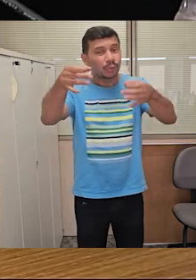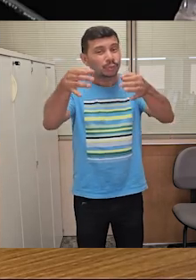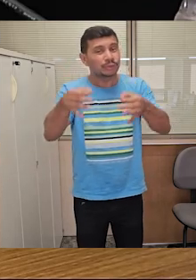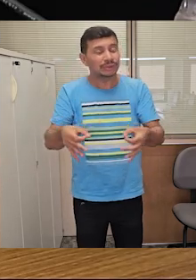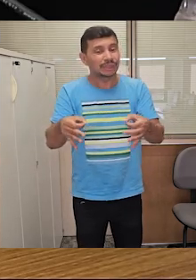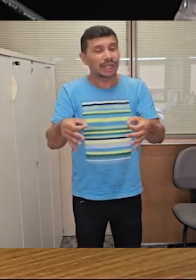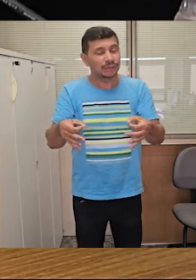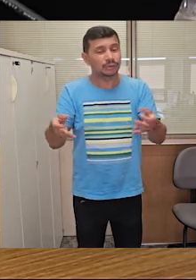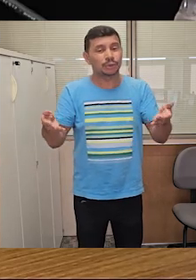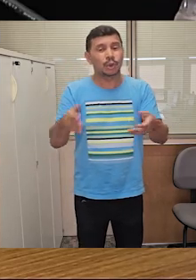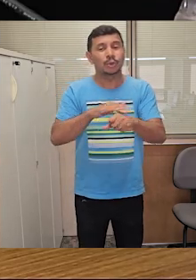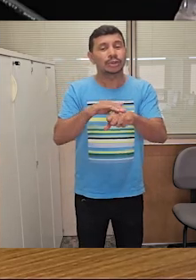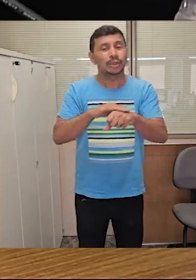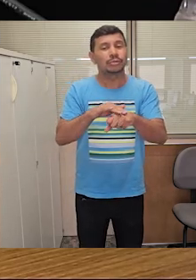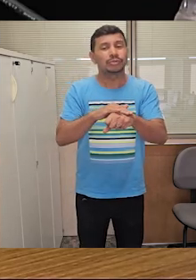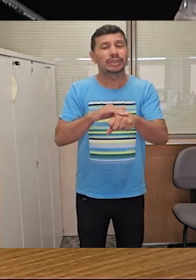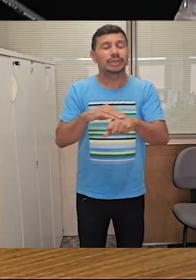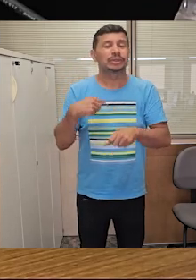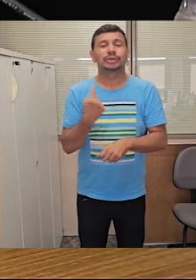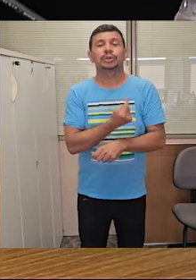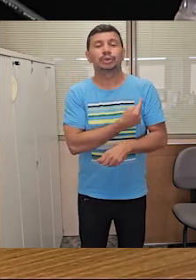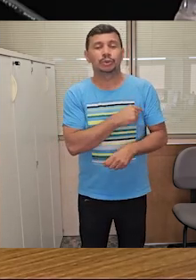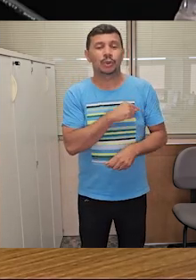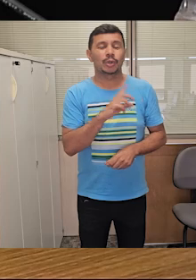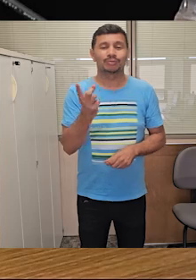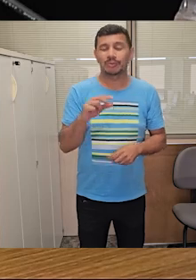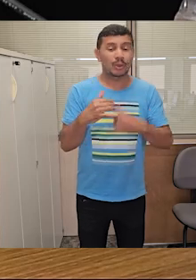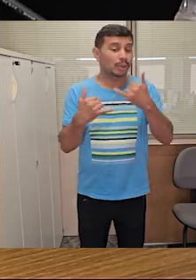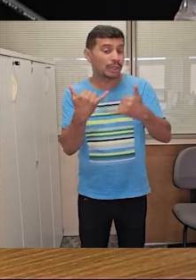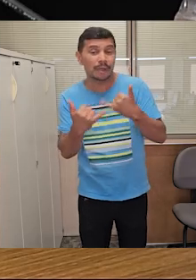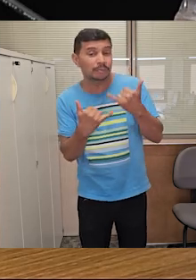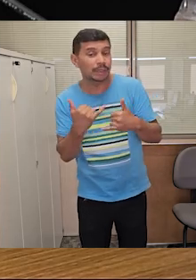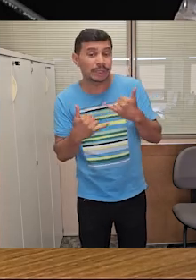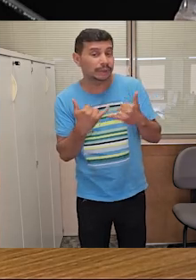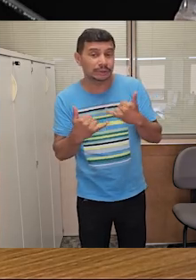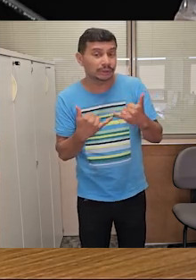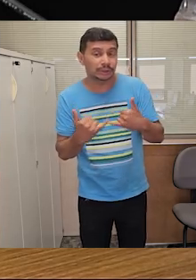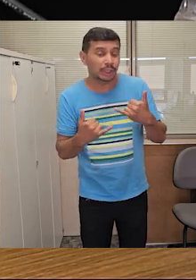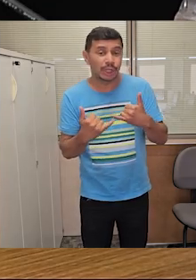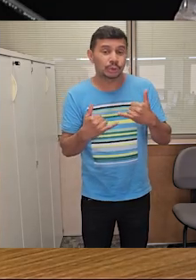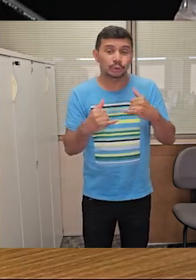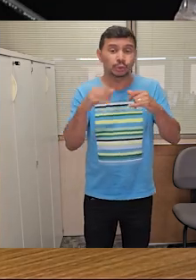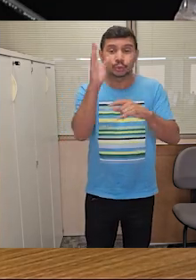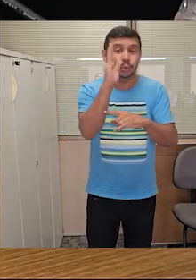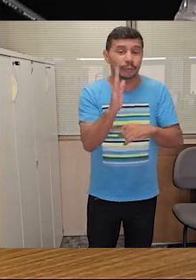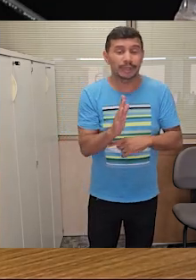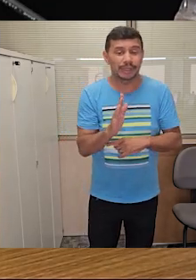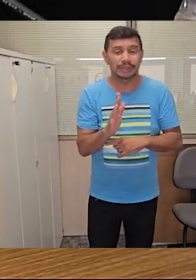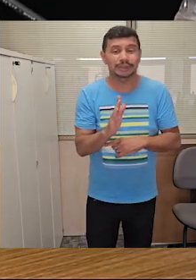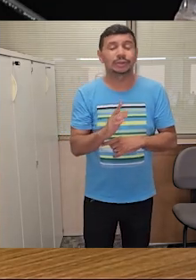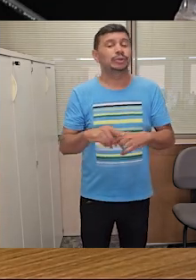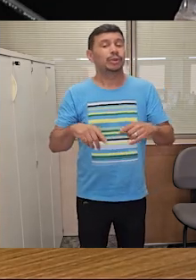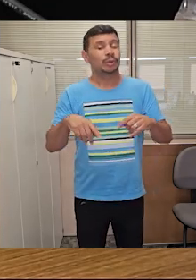claro essa conversa aqui de que a gente não pode brincar com a democracia.